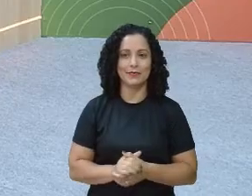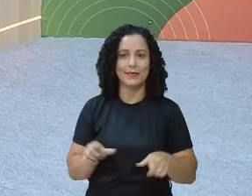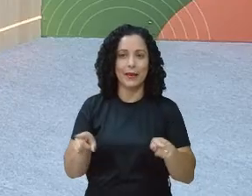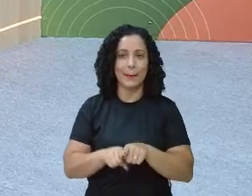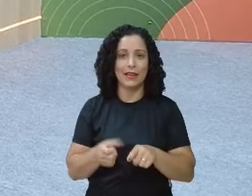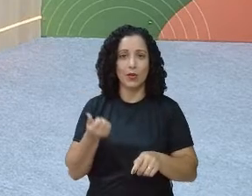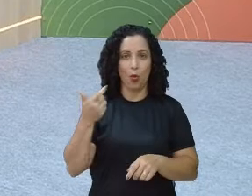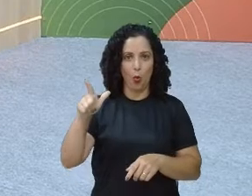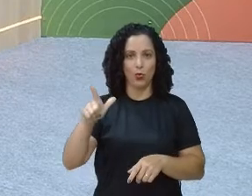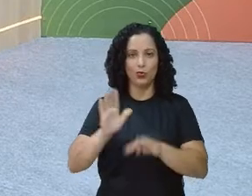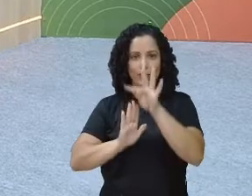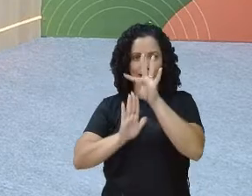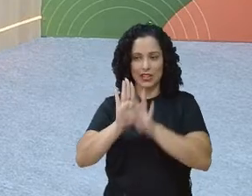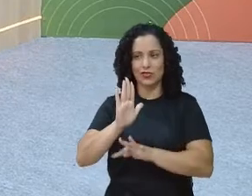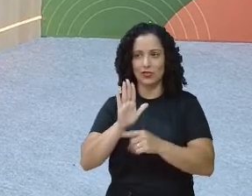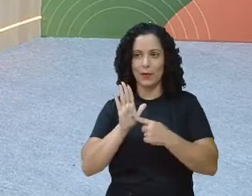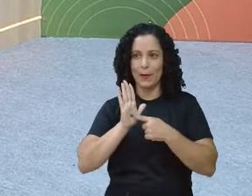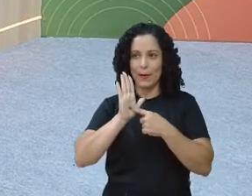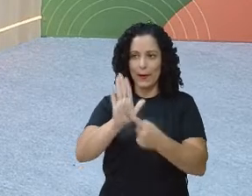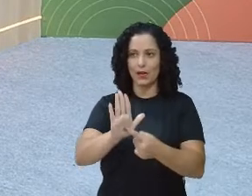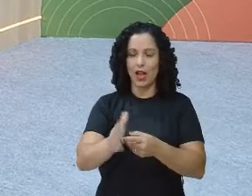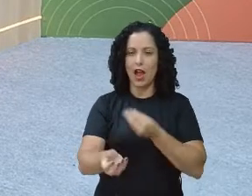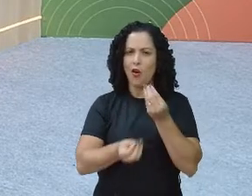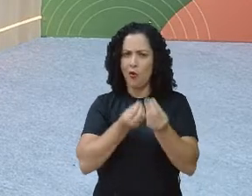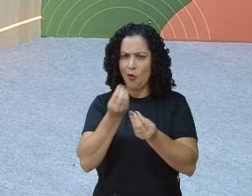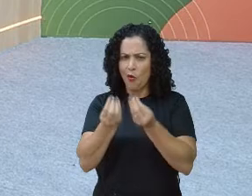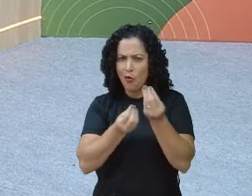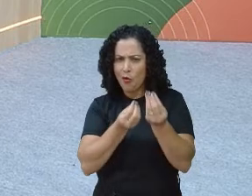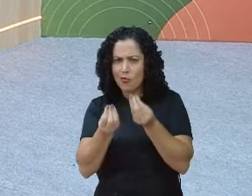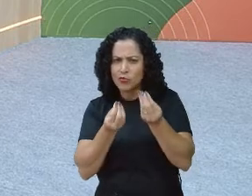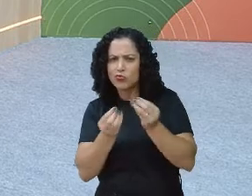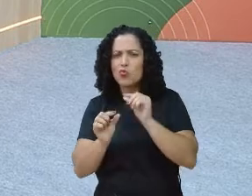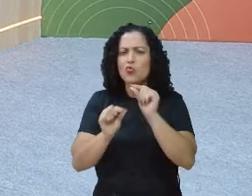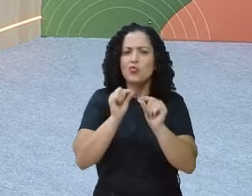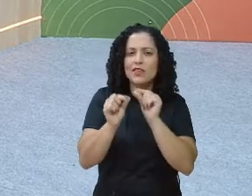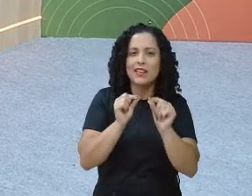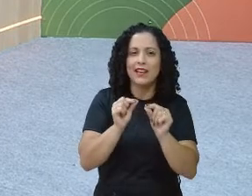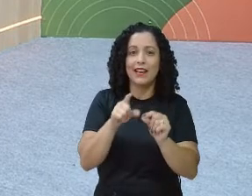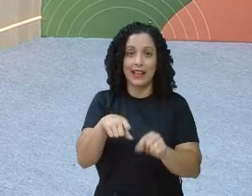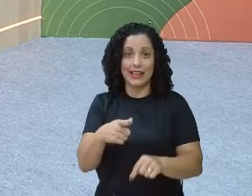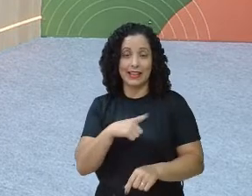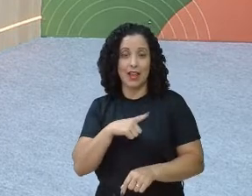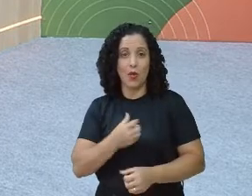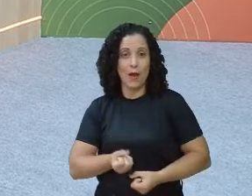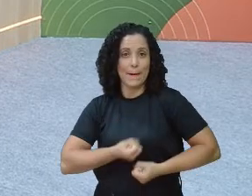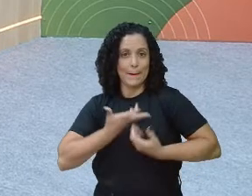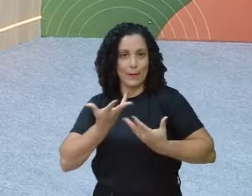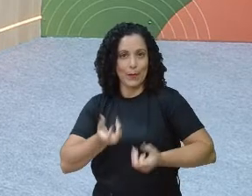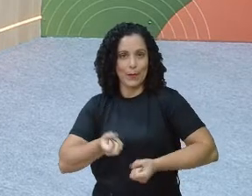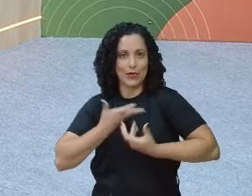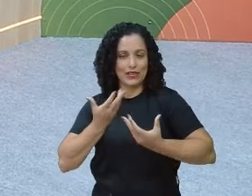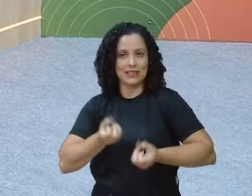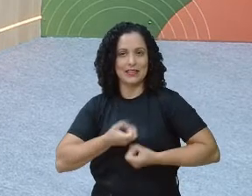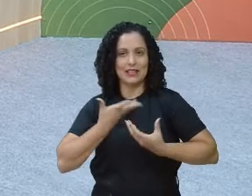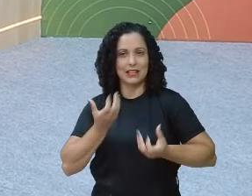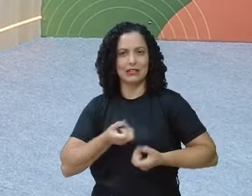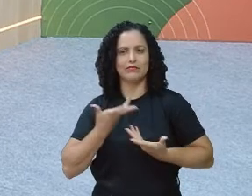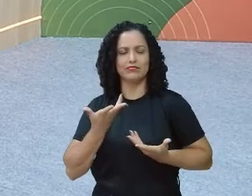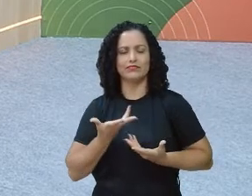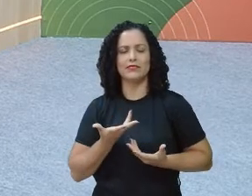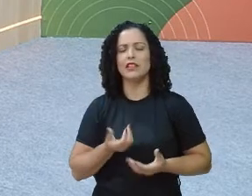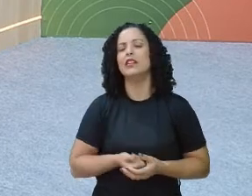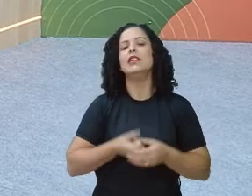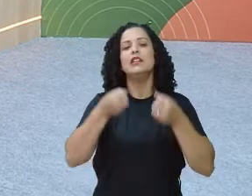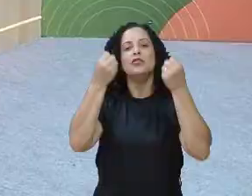gente perceber também que como as cartas existem, que é um poema de Álvaro de Campos, em que ele vai dizer